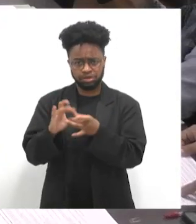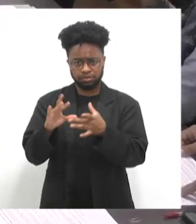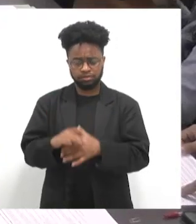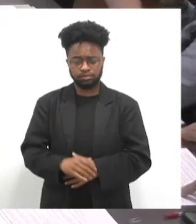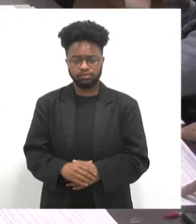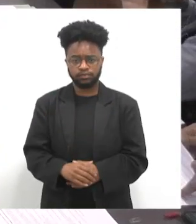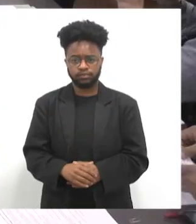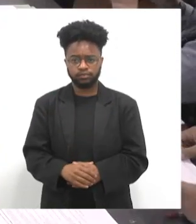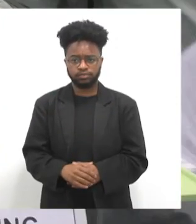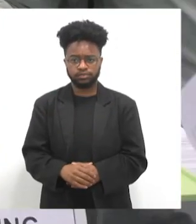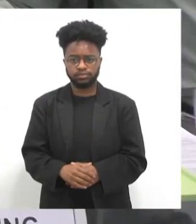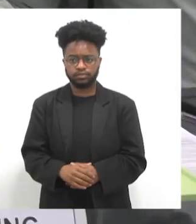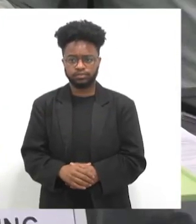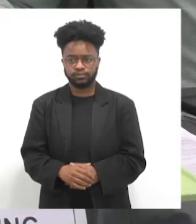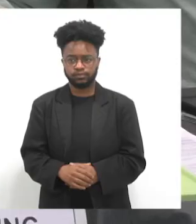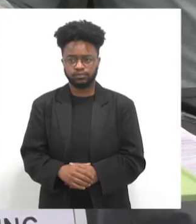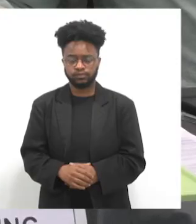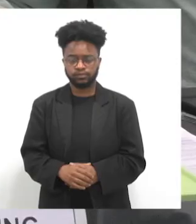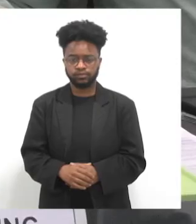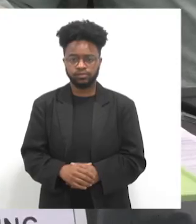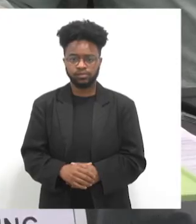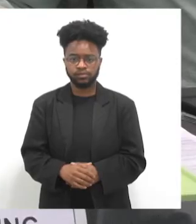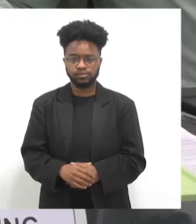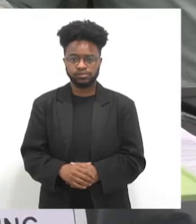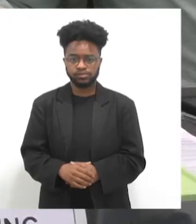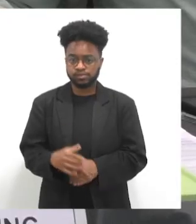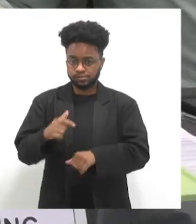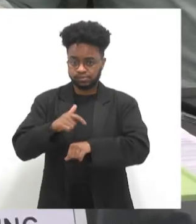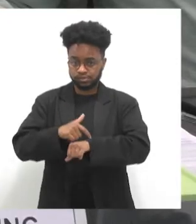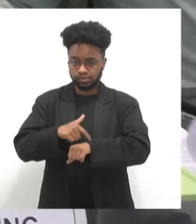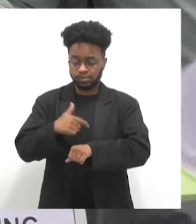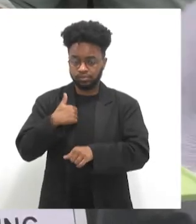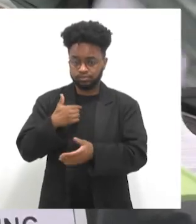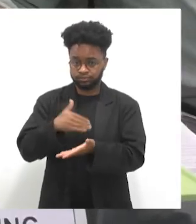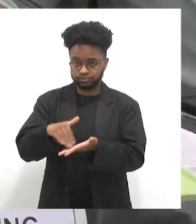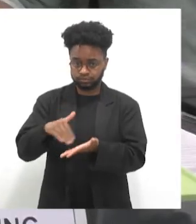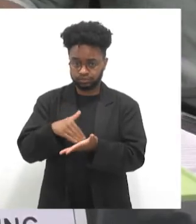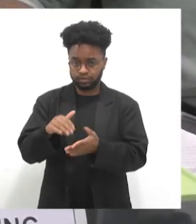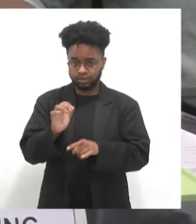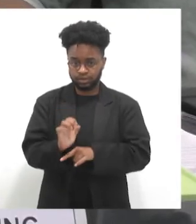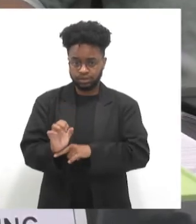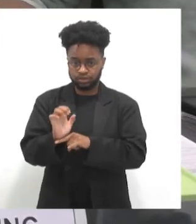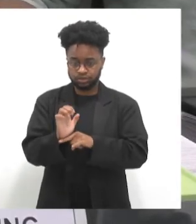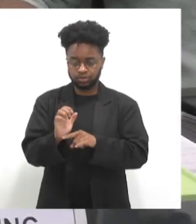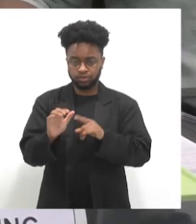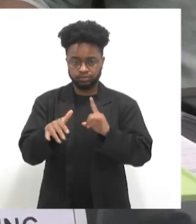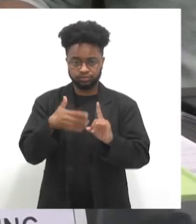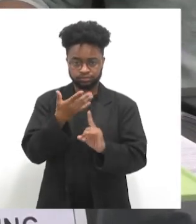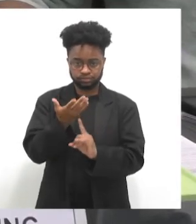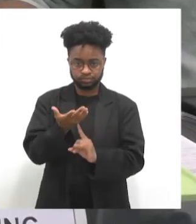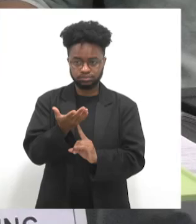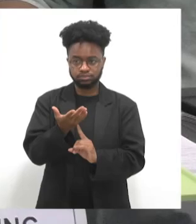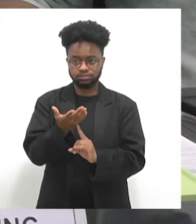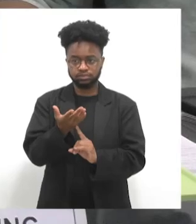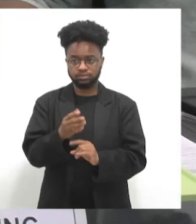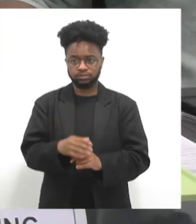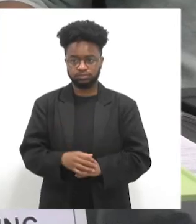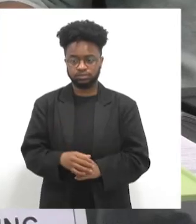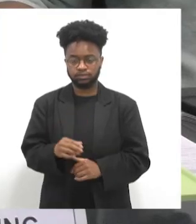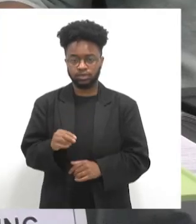então, só para esclarecer o seguinte. Quando eu fui secretário estadual do Ambiente, a pedido